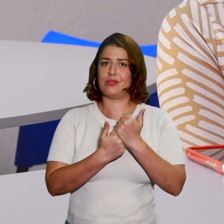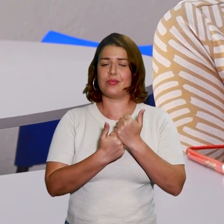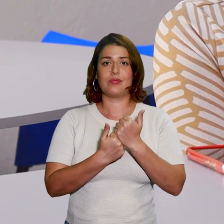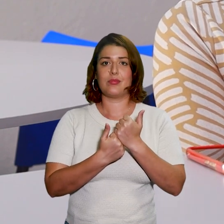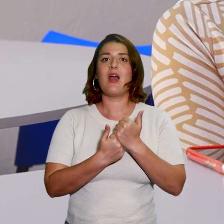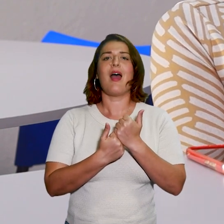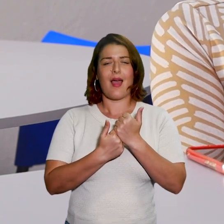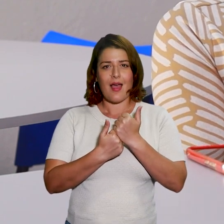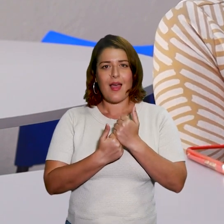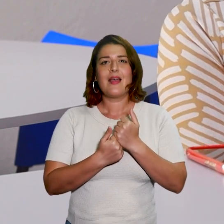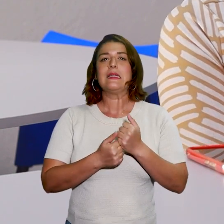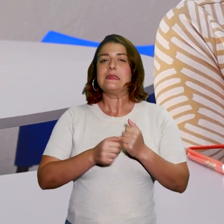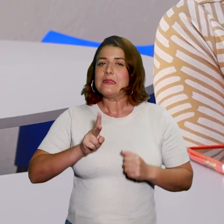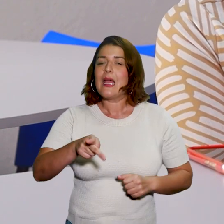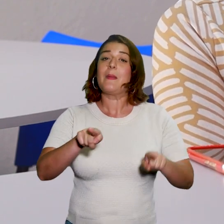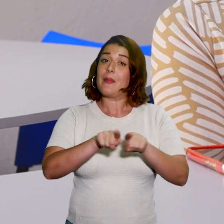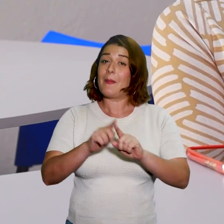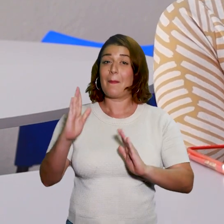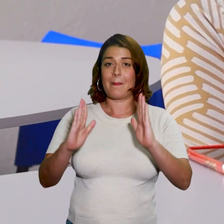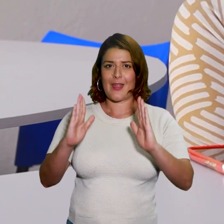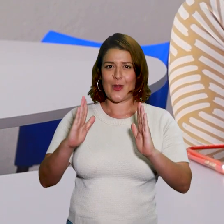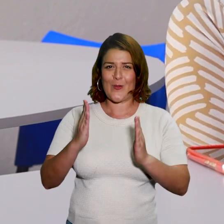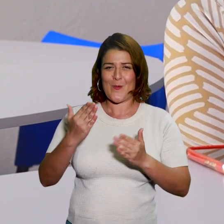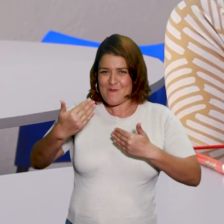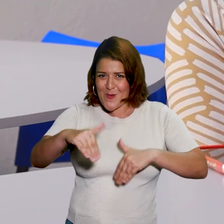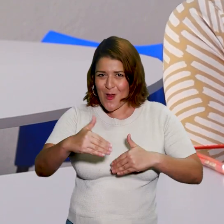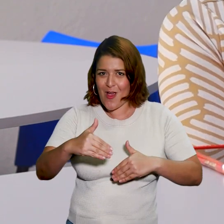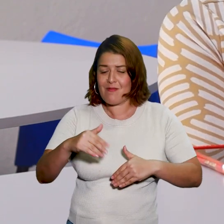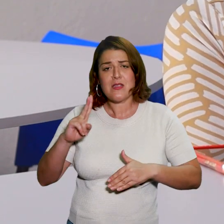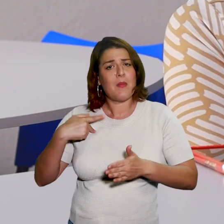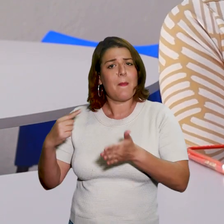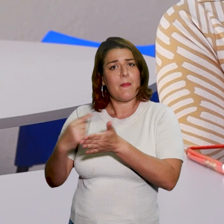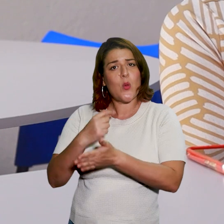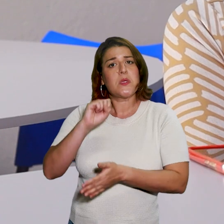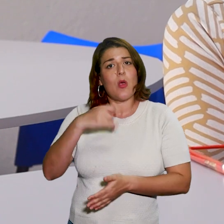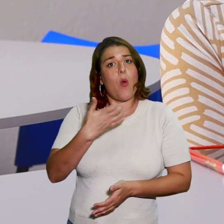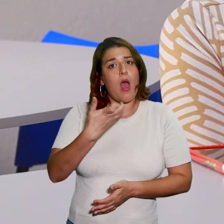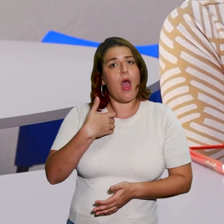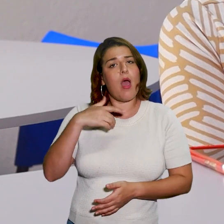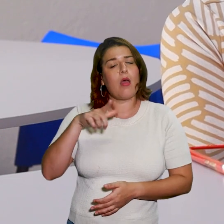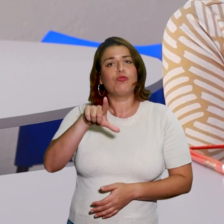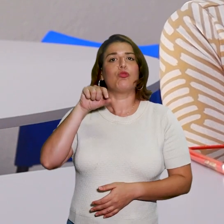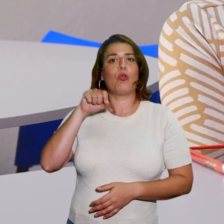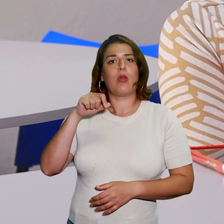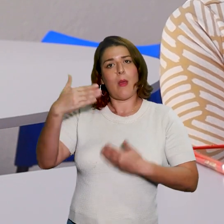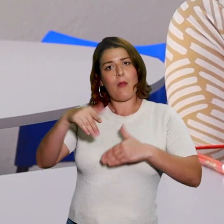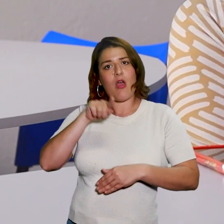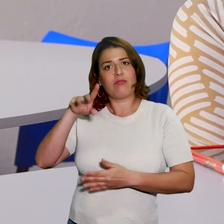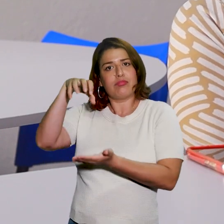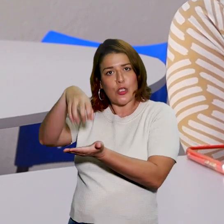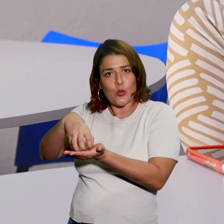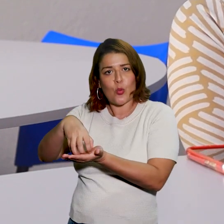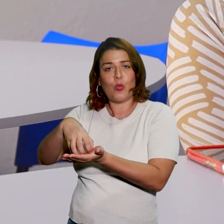sempre, tipo, quando chega em período de prova, perguntando se eu quero fazer a prova no NAP, para que lá